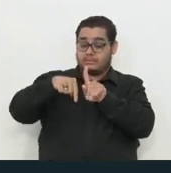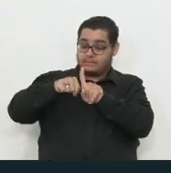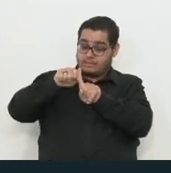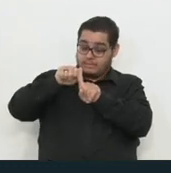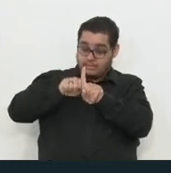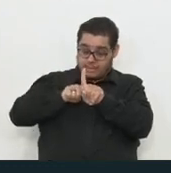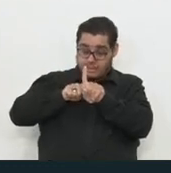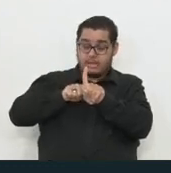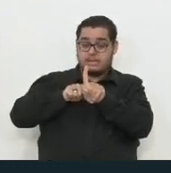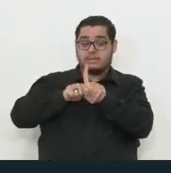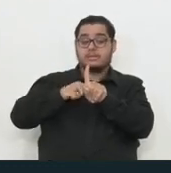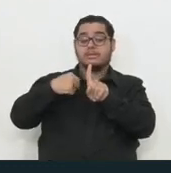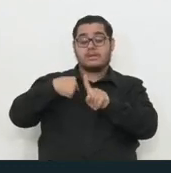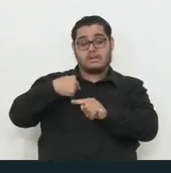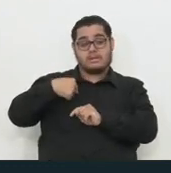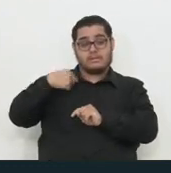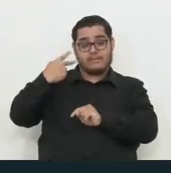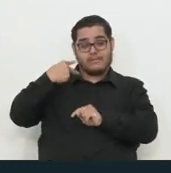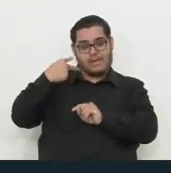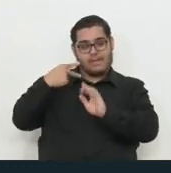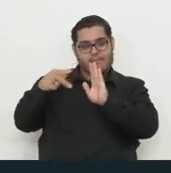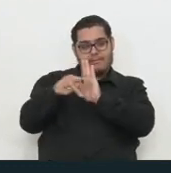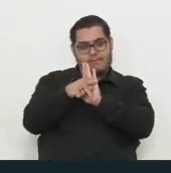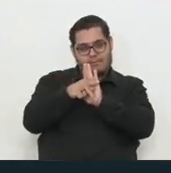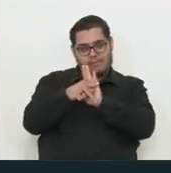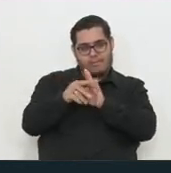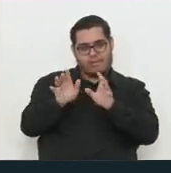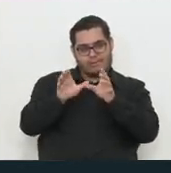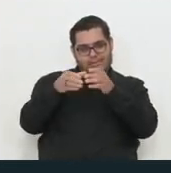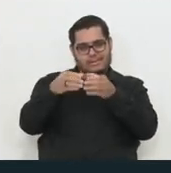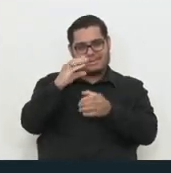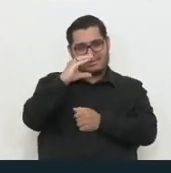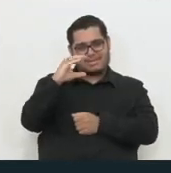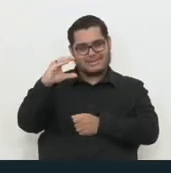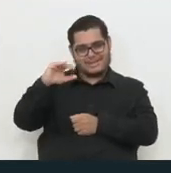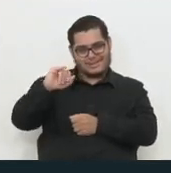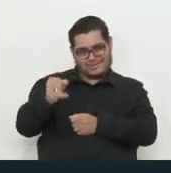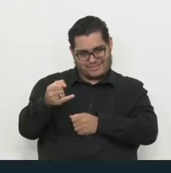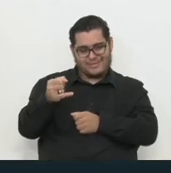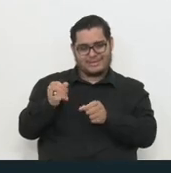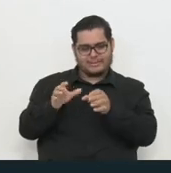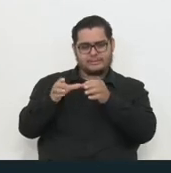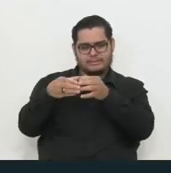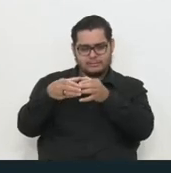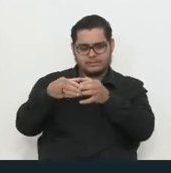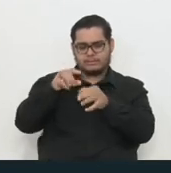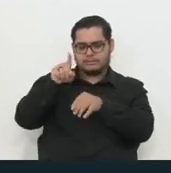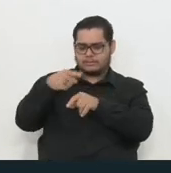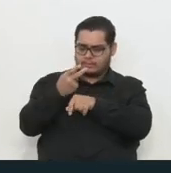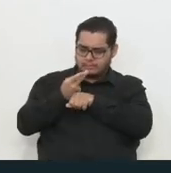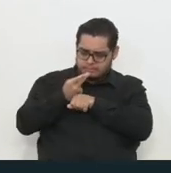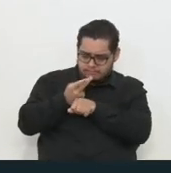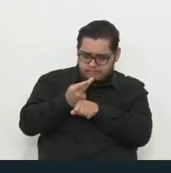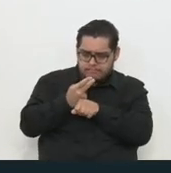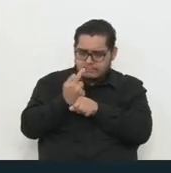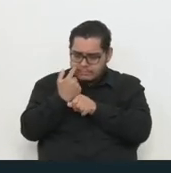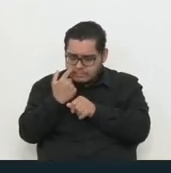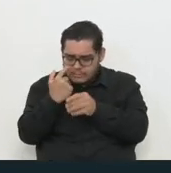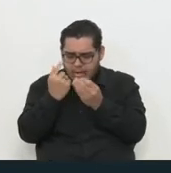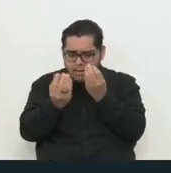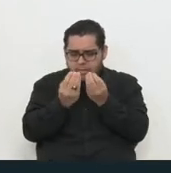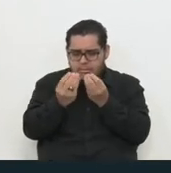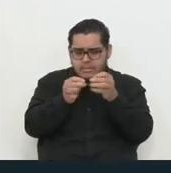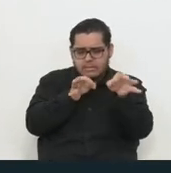Vereador faz parte da Comissão da ccj nós procuramos a pontuar a pautar todos os projetos